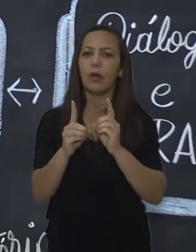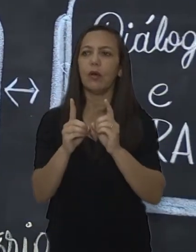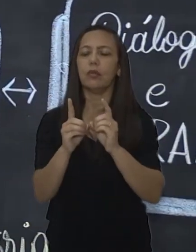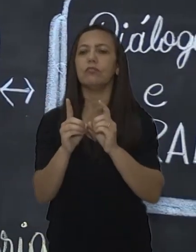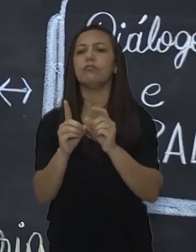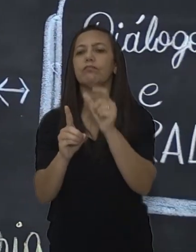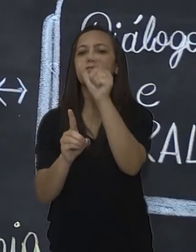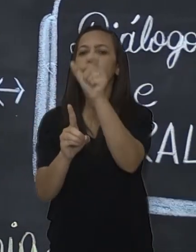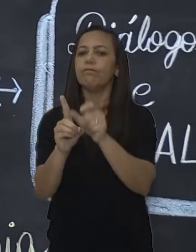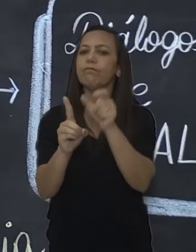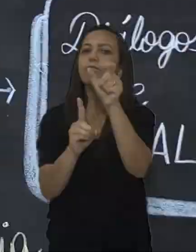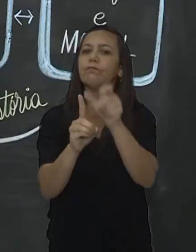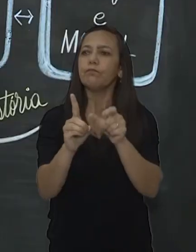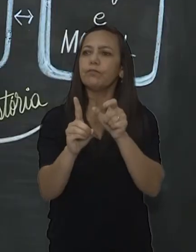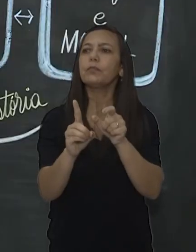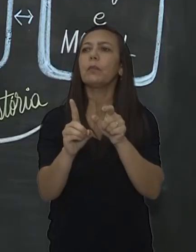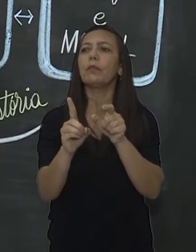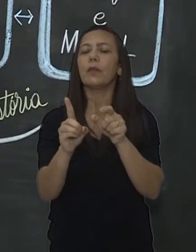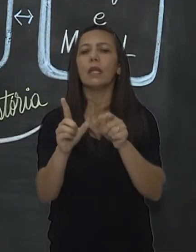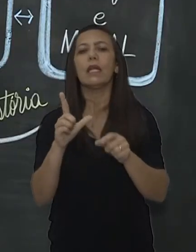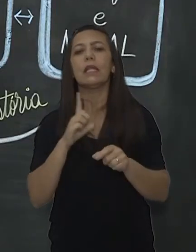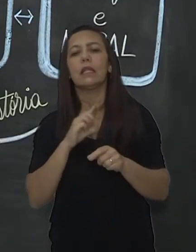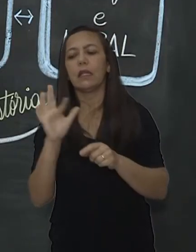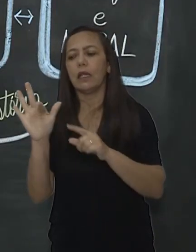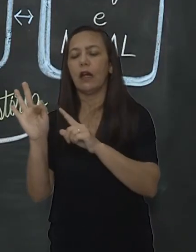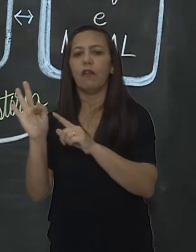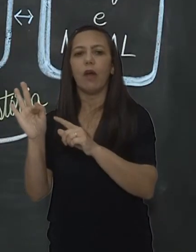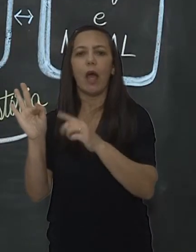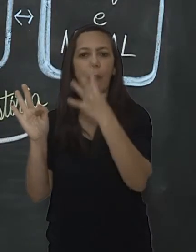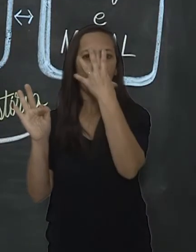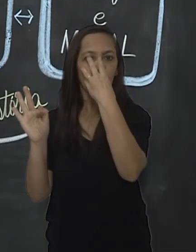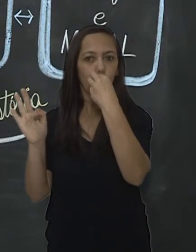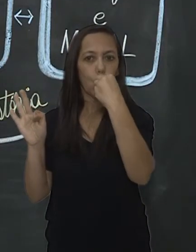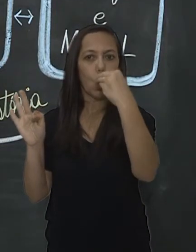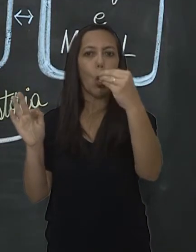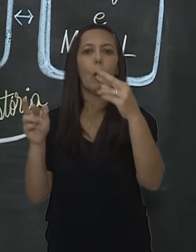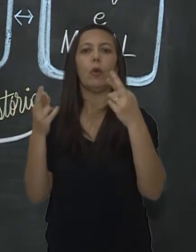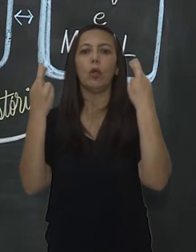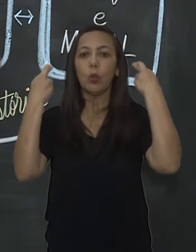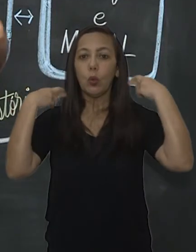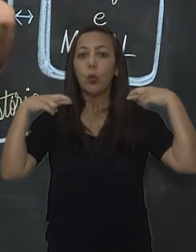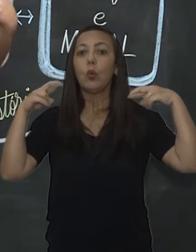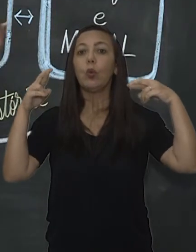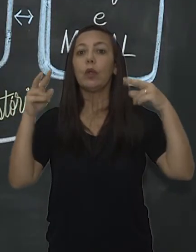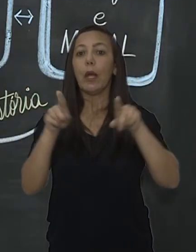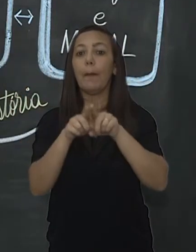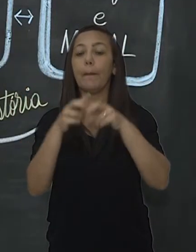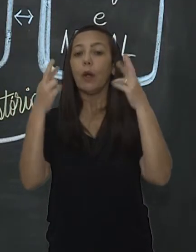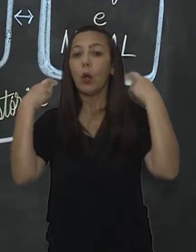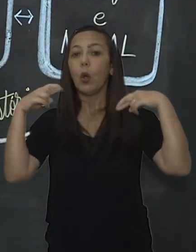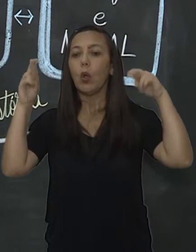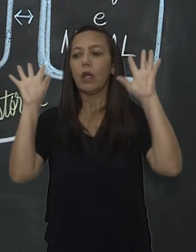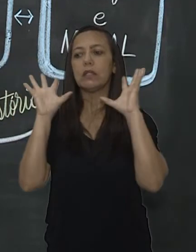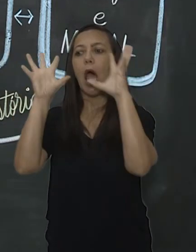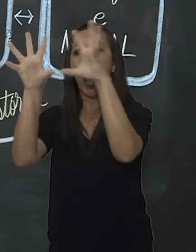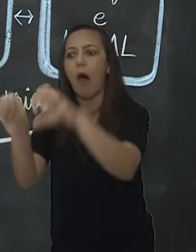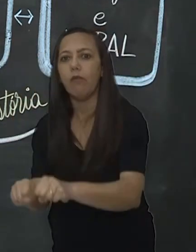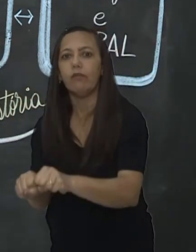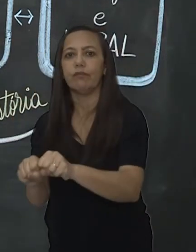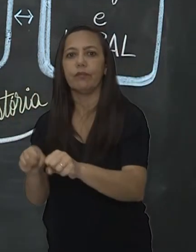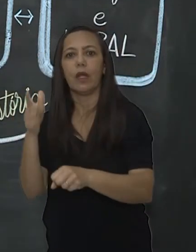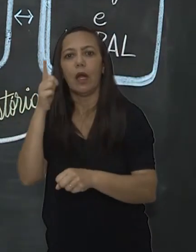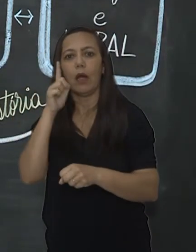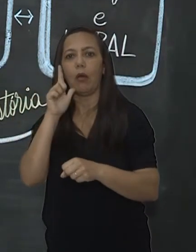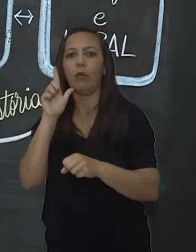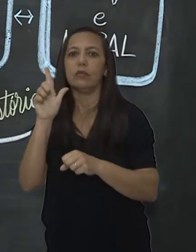na fábula, esse conflito, esse diálogo. Tem a fábula do lobo e do cordeiro, que o lobo faz de todas as formas possíveis para conseguir abocanhar o cordeiro, e consegue, porque ele não